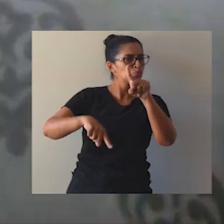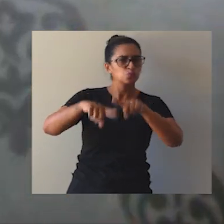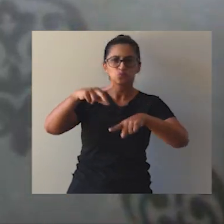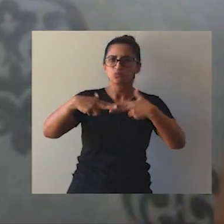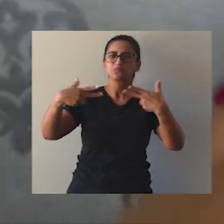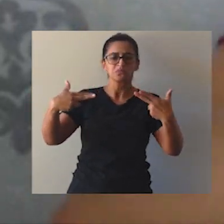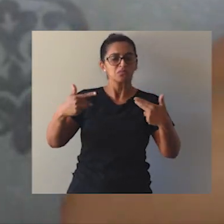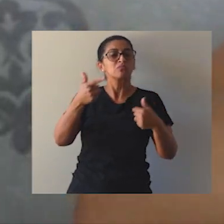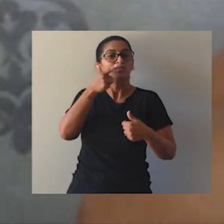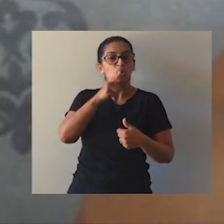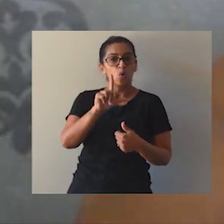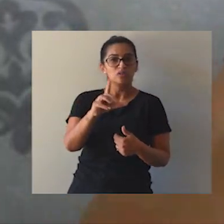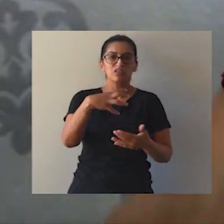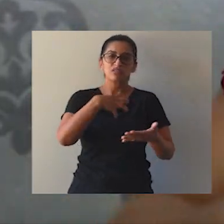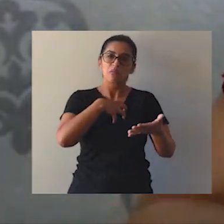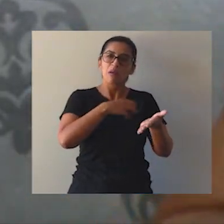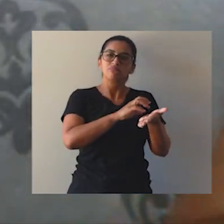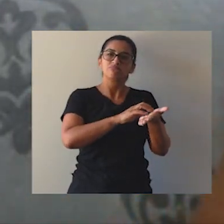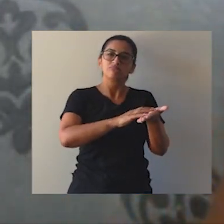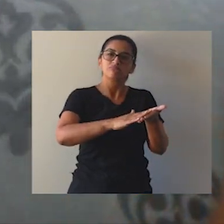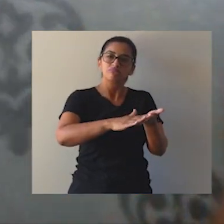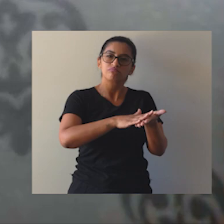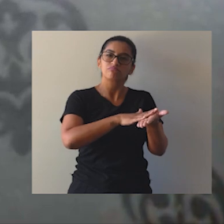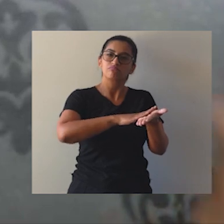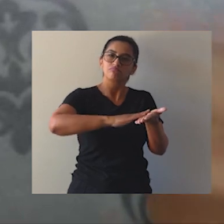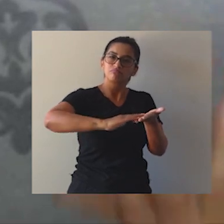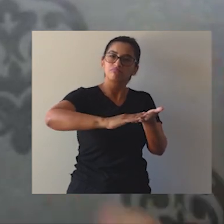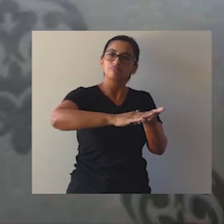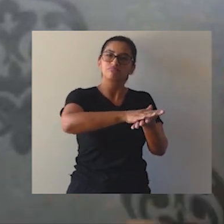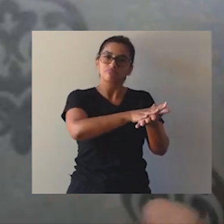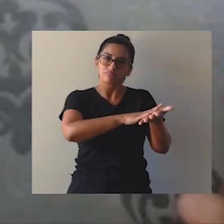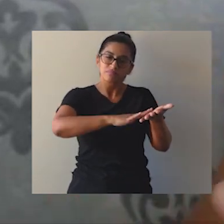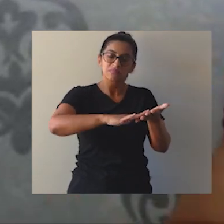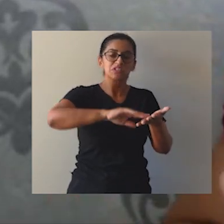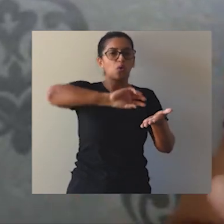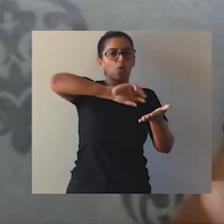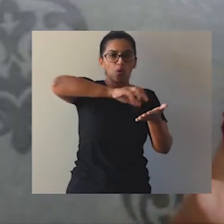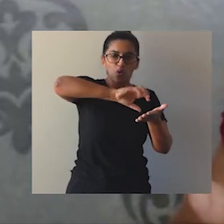Então, abrir, fechar. Podemos também fazer